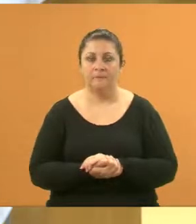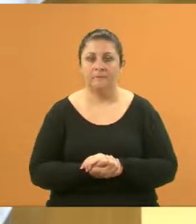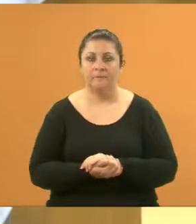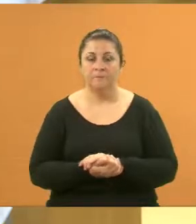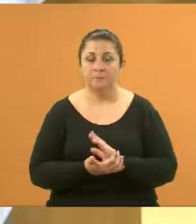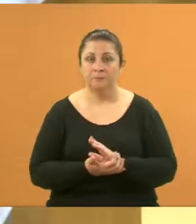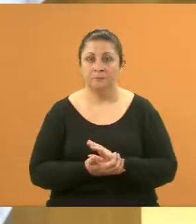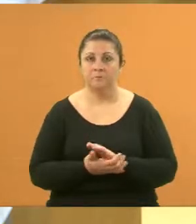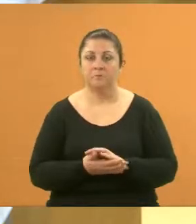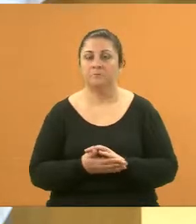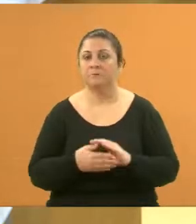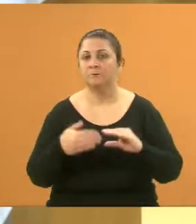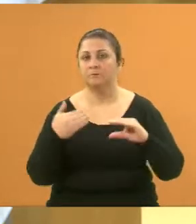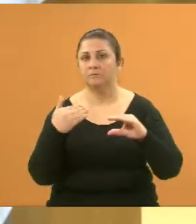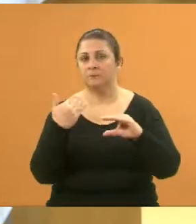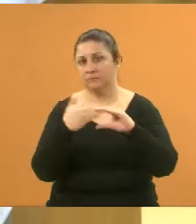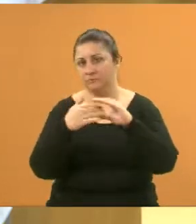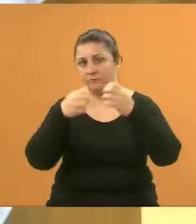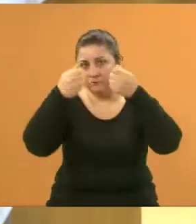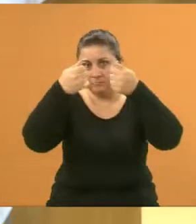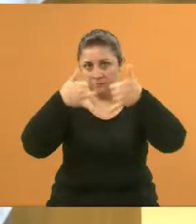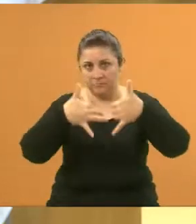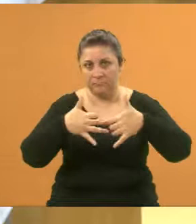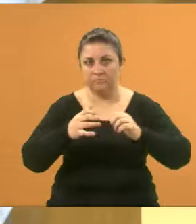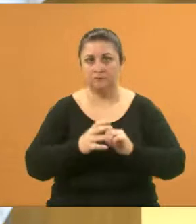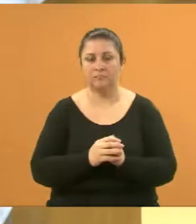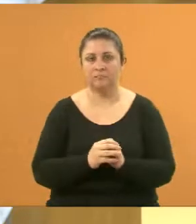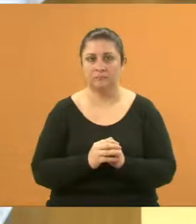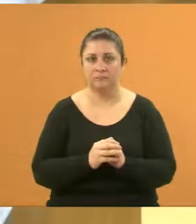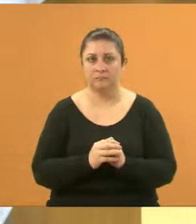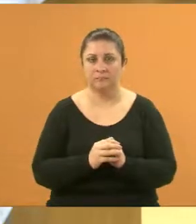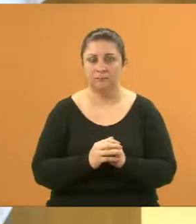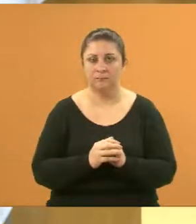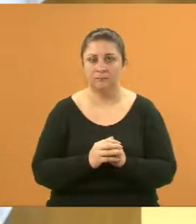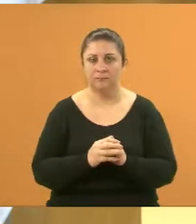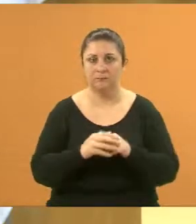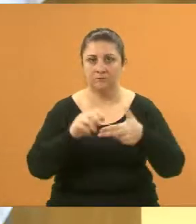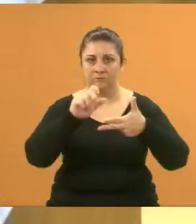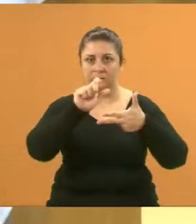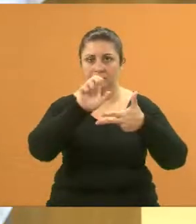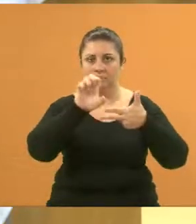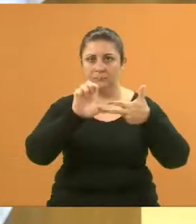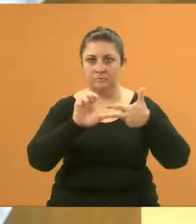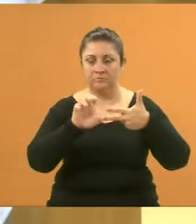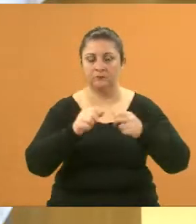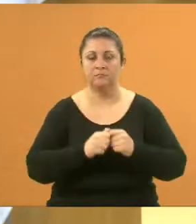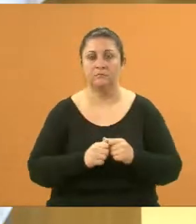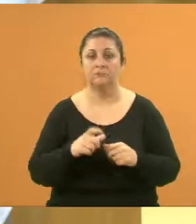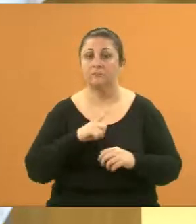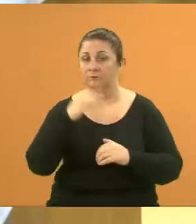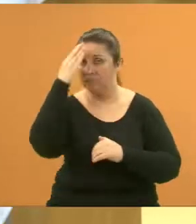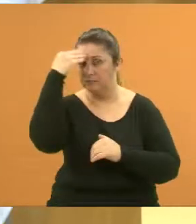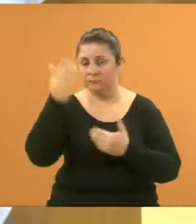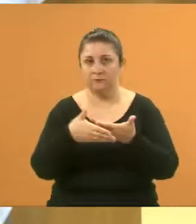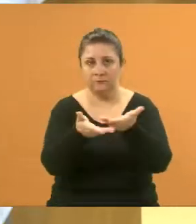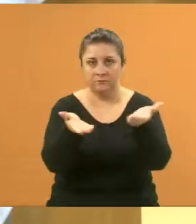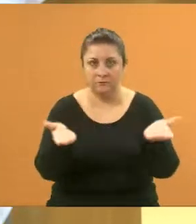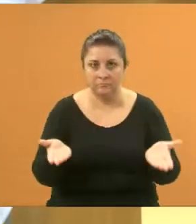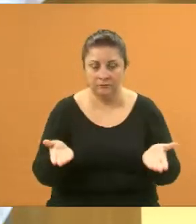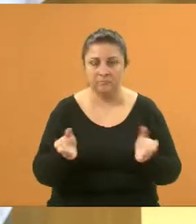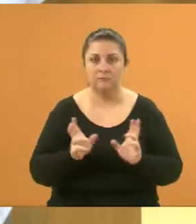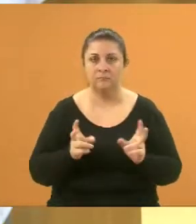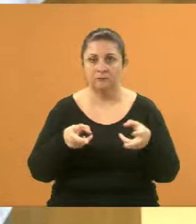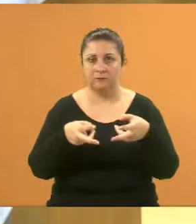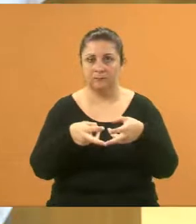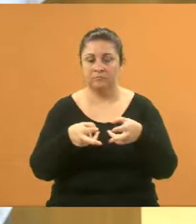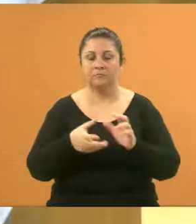A mensagem justificativa do Executivo diz: tenho a honra de submeter à análise desta Igreja Casa